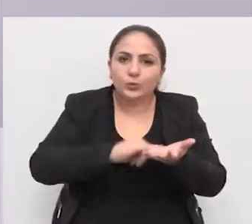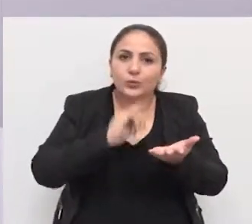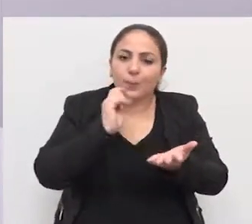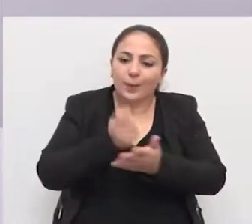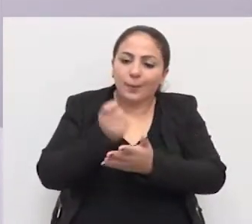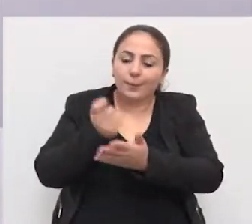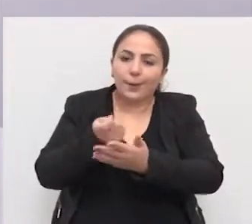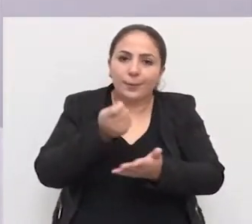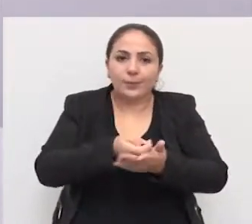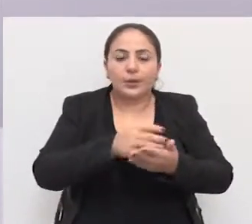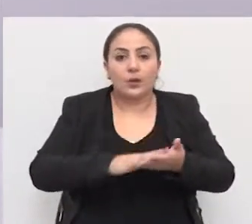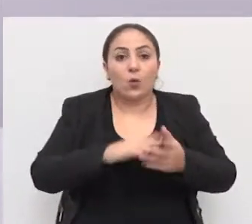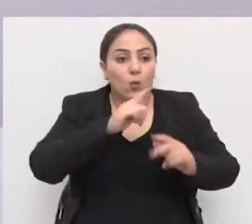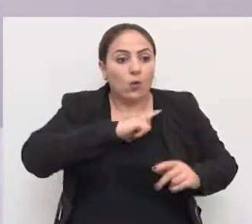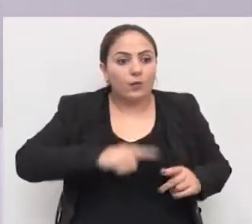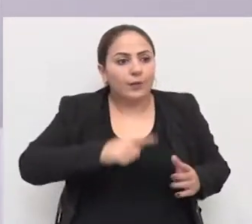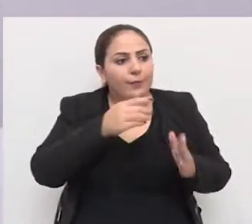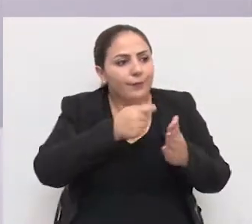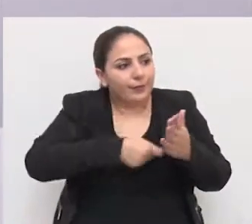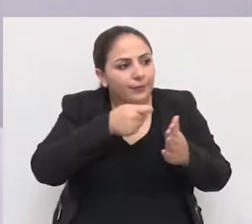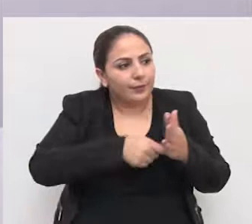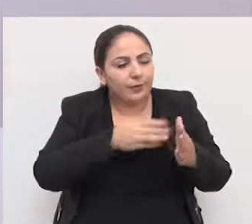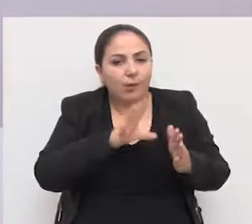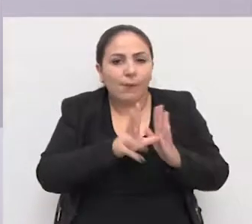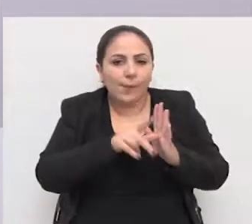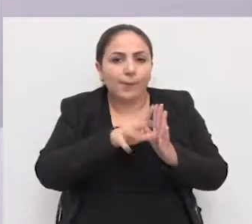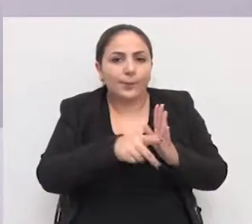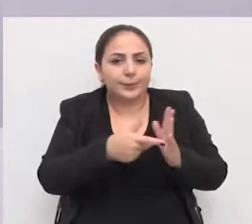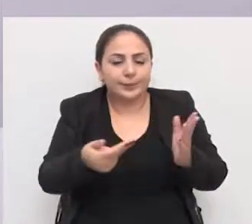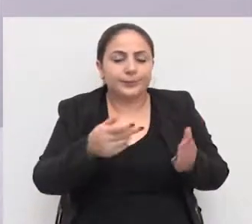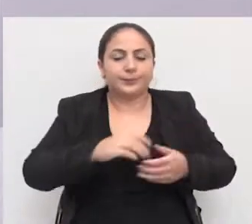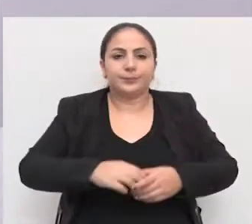tirar da gente de onde pode, e de onde não pode também.